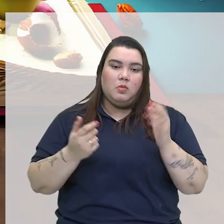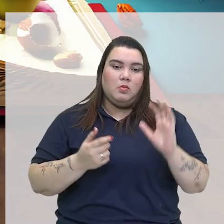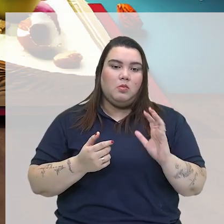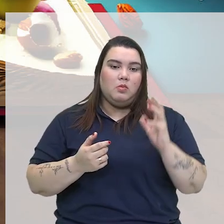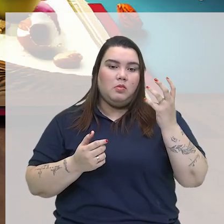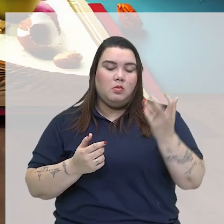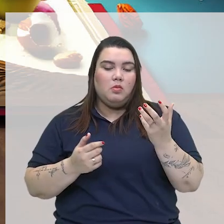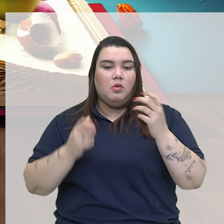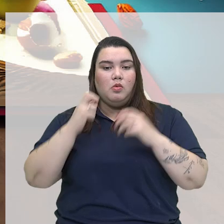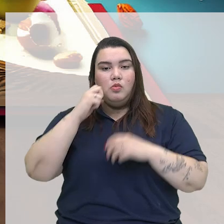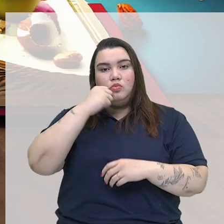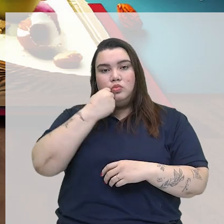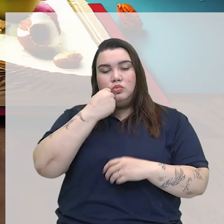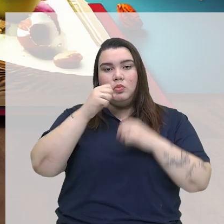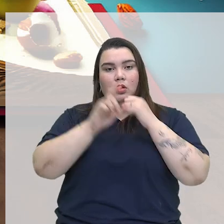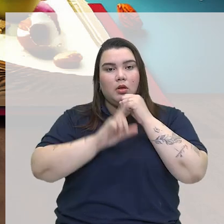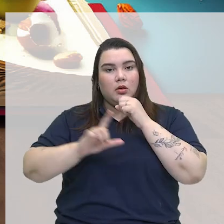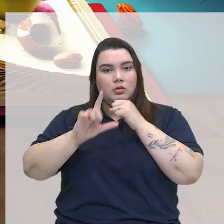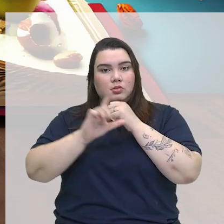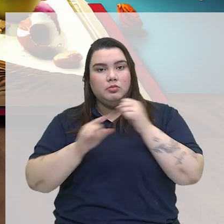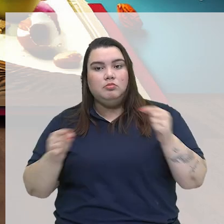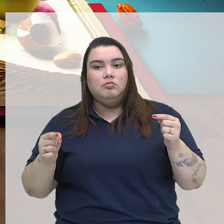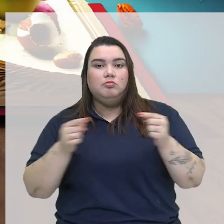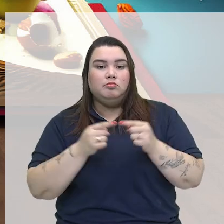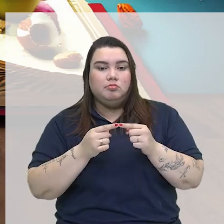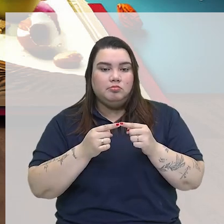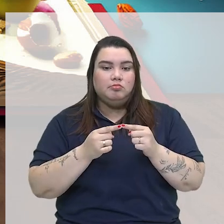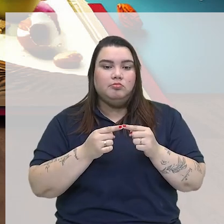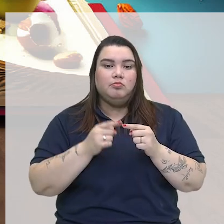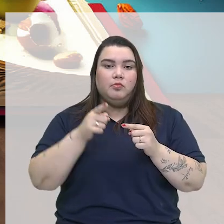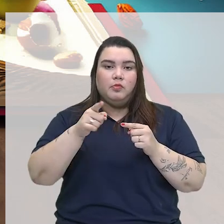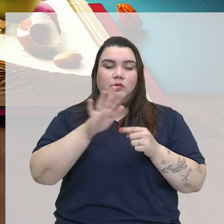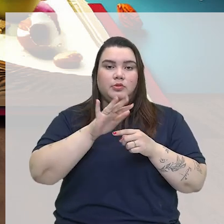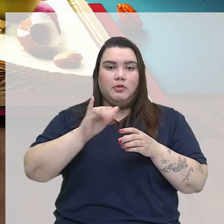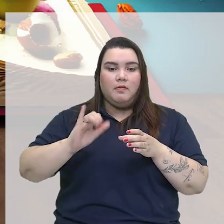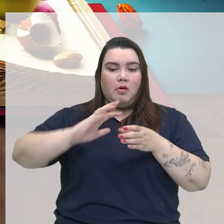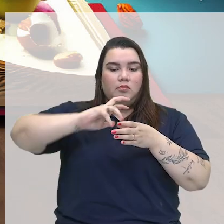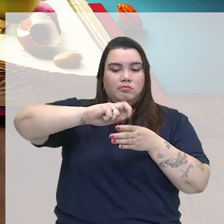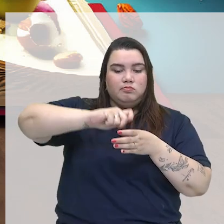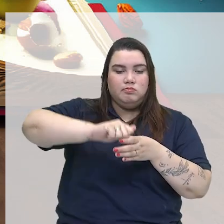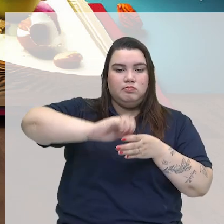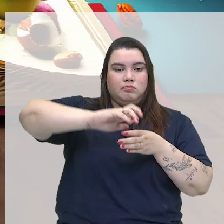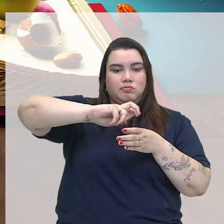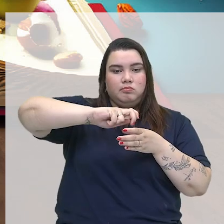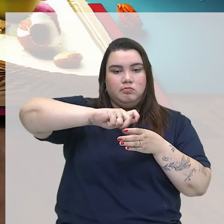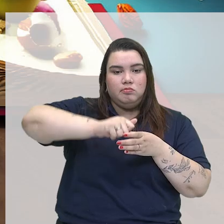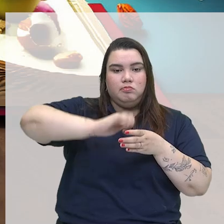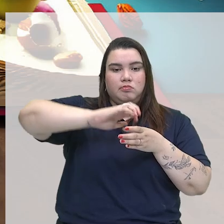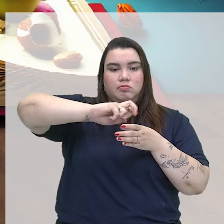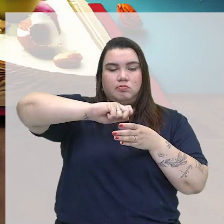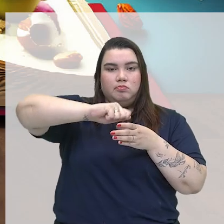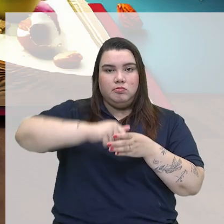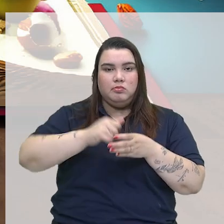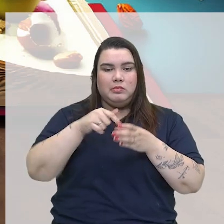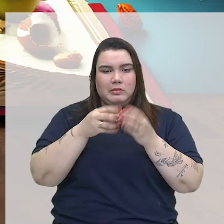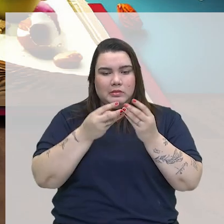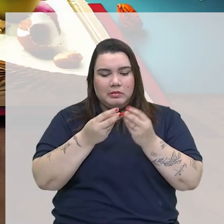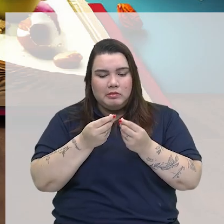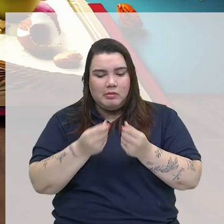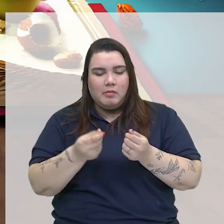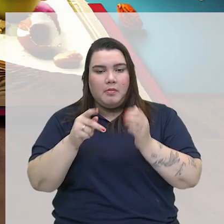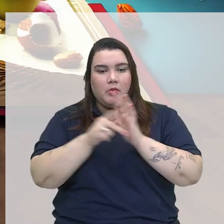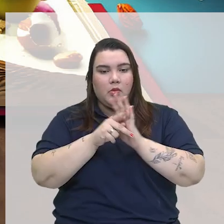o suco da laranja. Então, o suco da laranja, né, você vai espremer a fruta, né, espremer ela com bagaço, tem